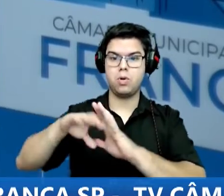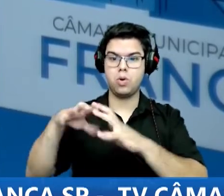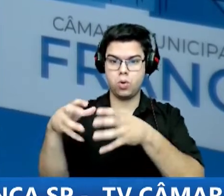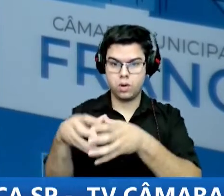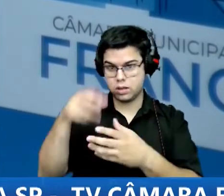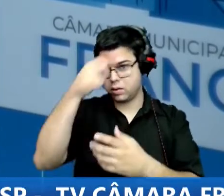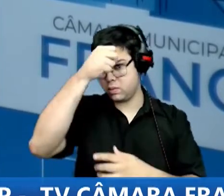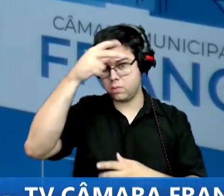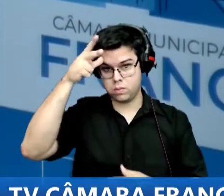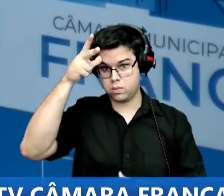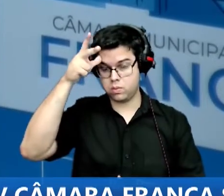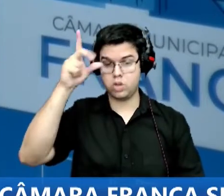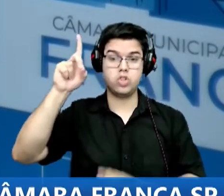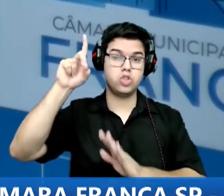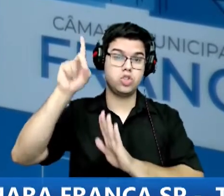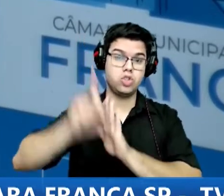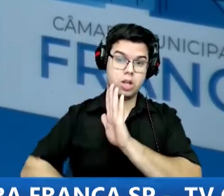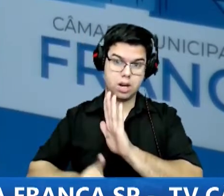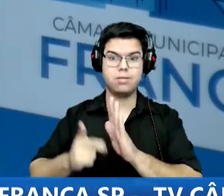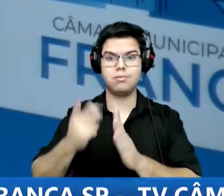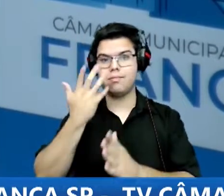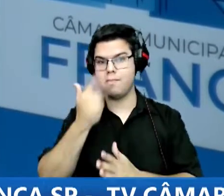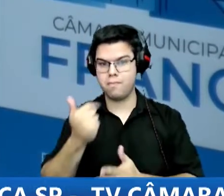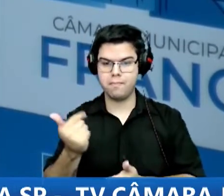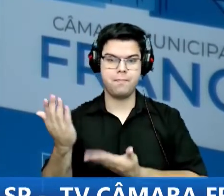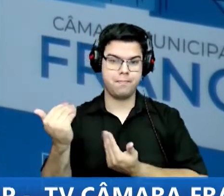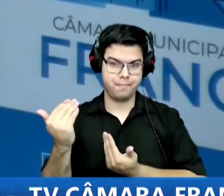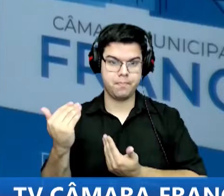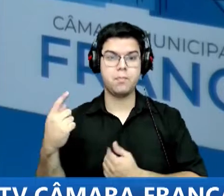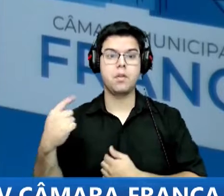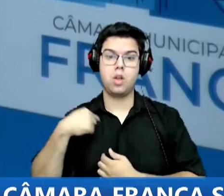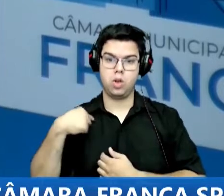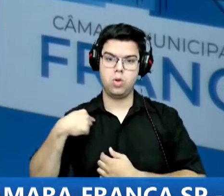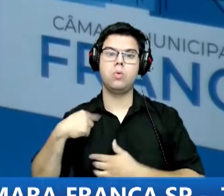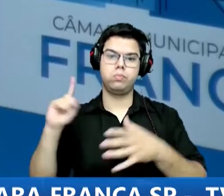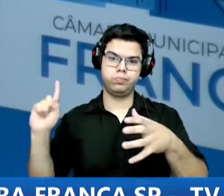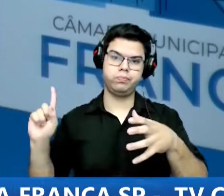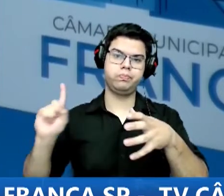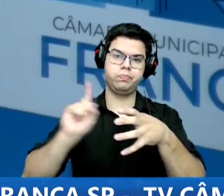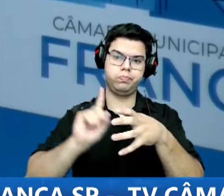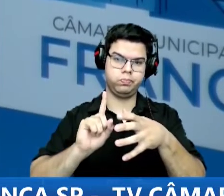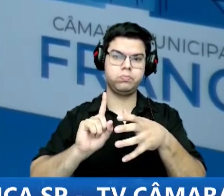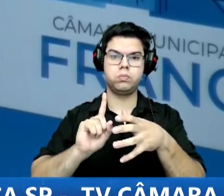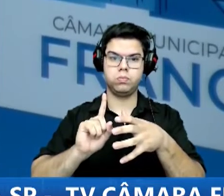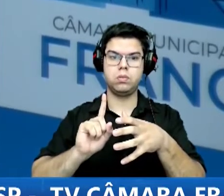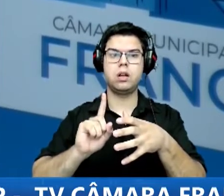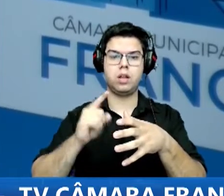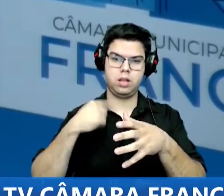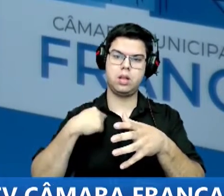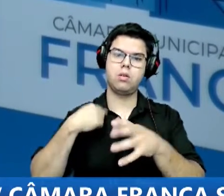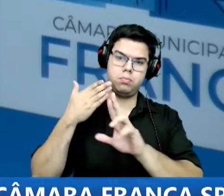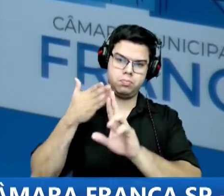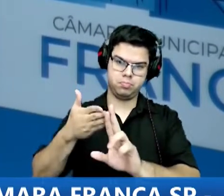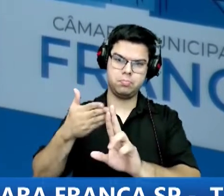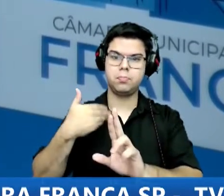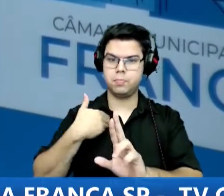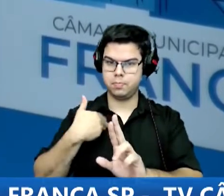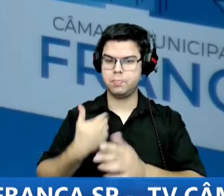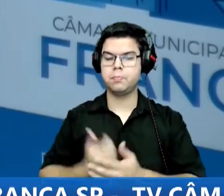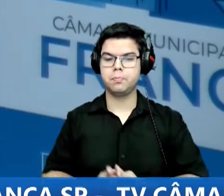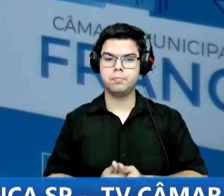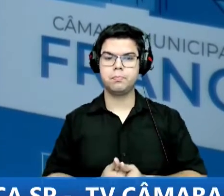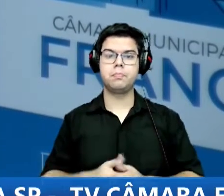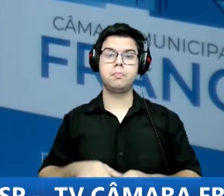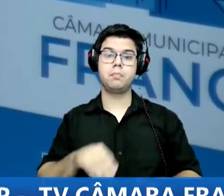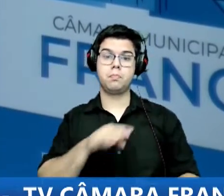Criança e do Adolescente, do qual eu estou fazendo a representação aqui, Ministério Público do Estado